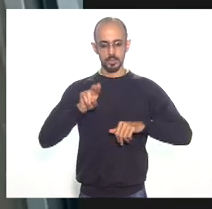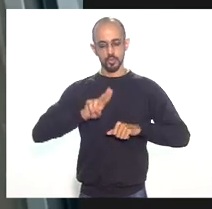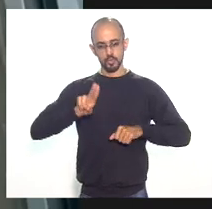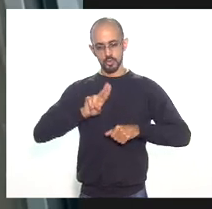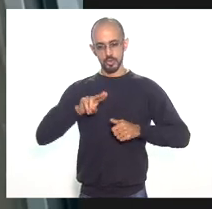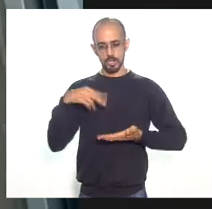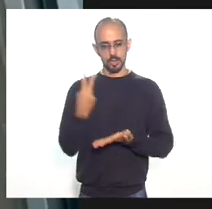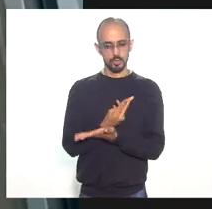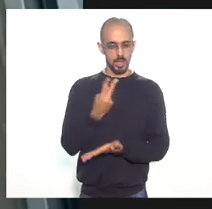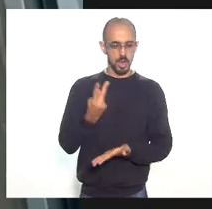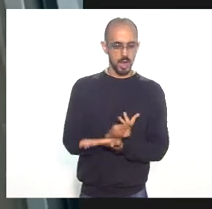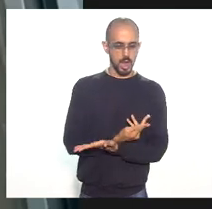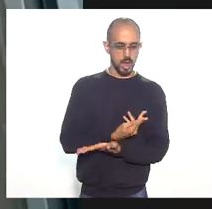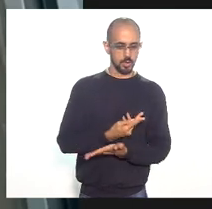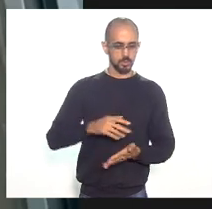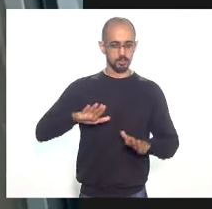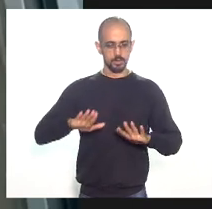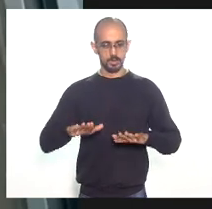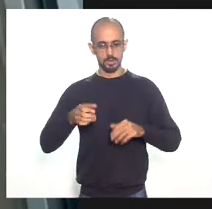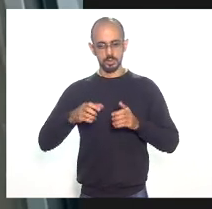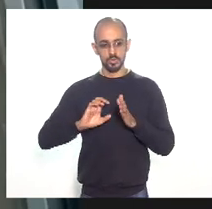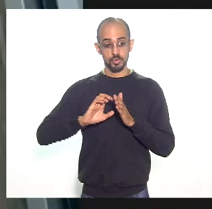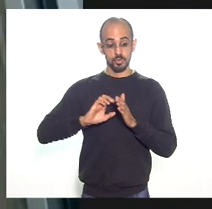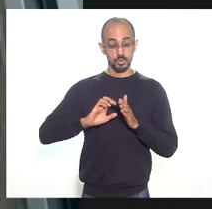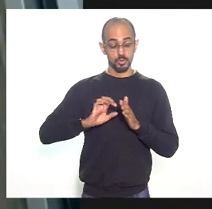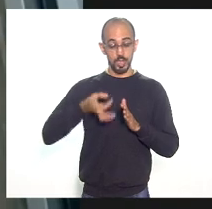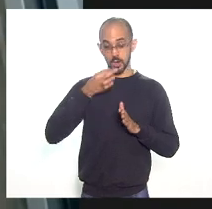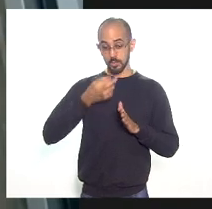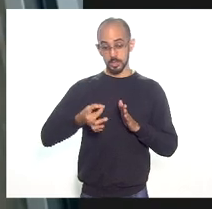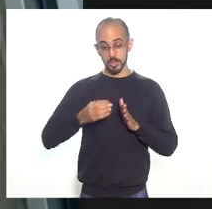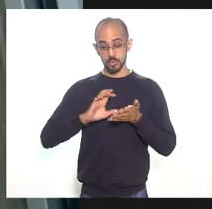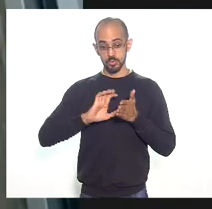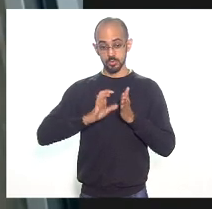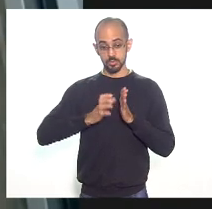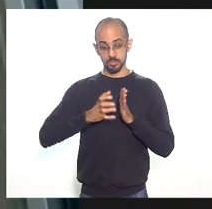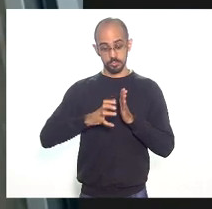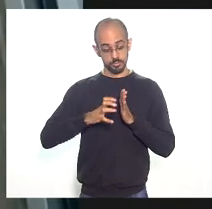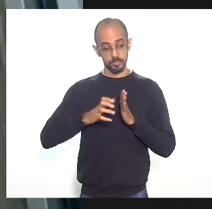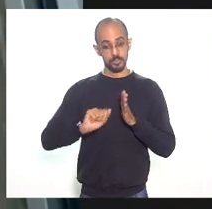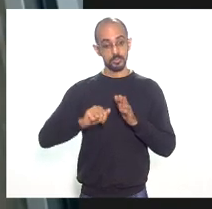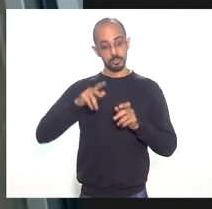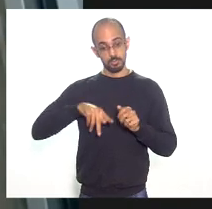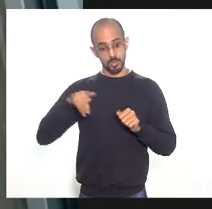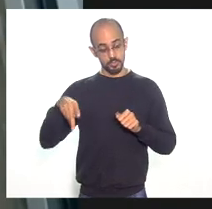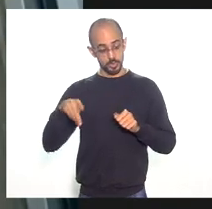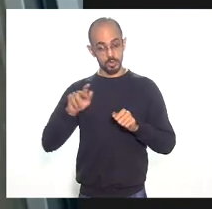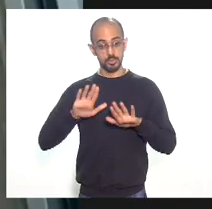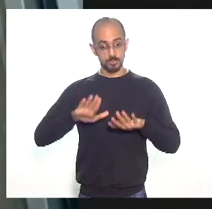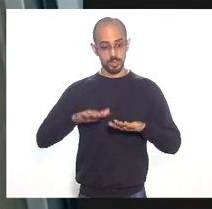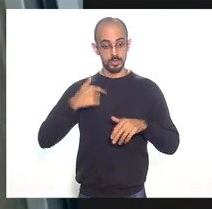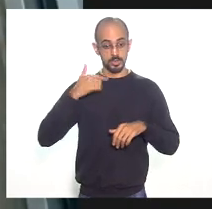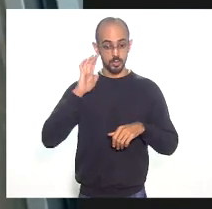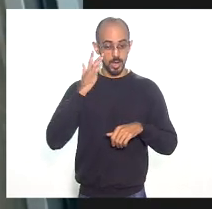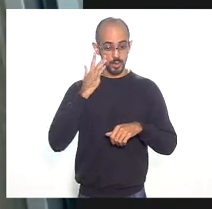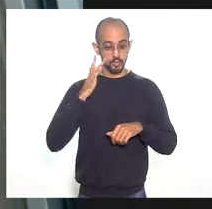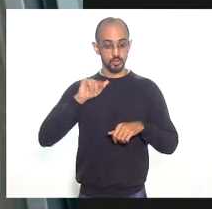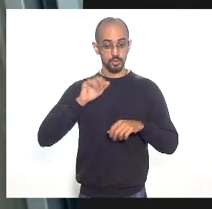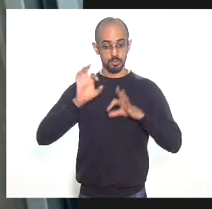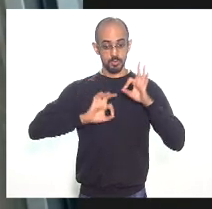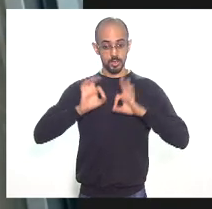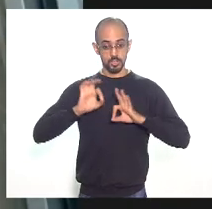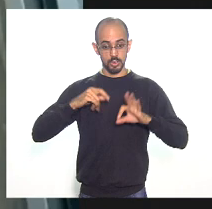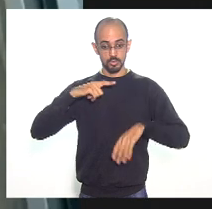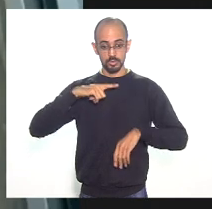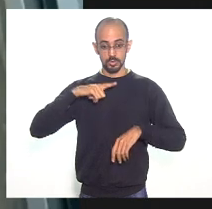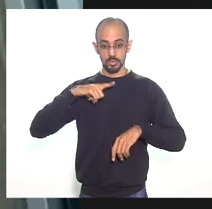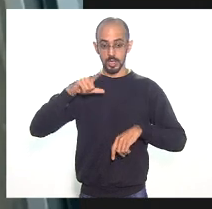incorreta o posicionamento político partidário de professores na sala de aula. mas acho que o projeto tem uma perspectiva